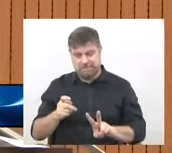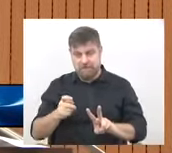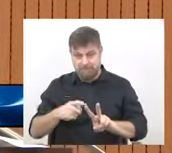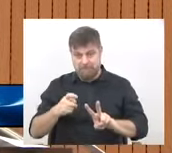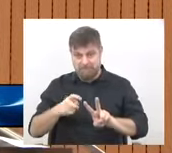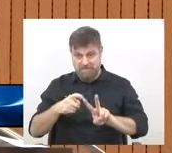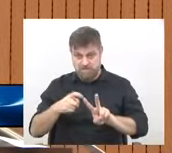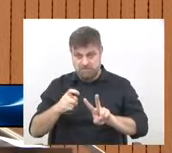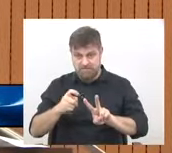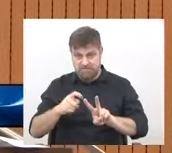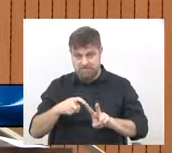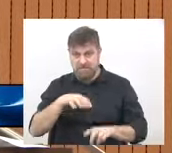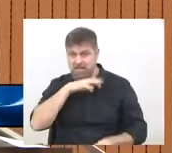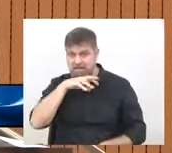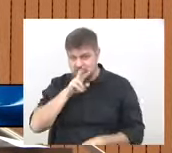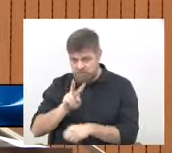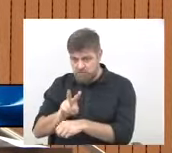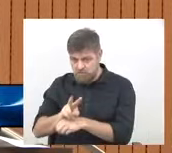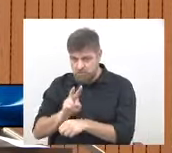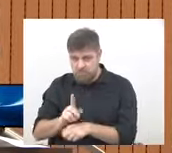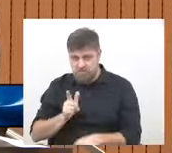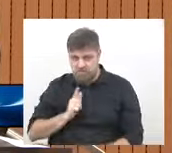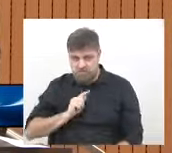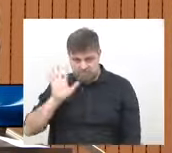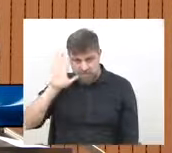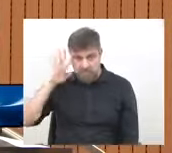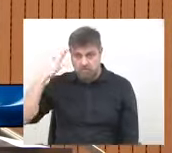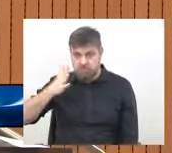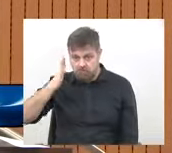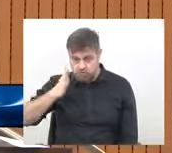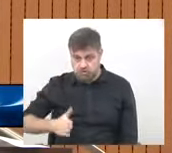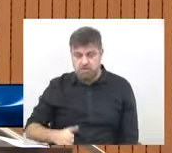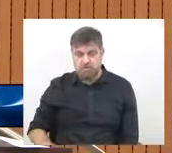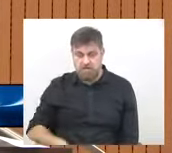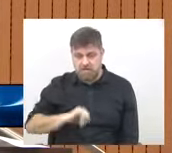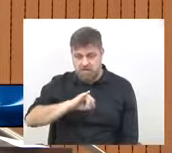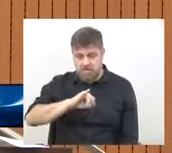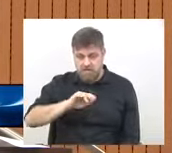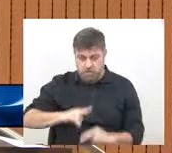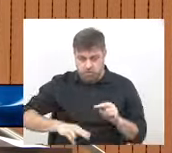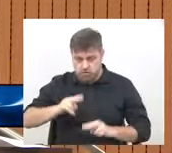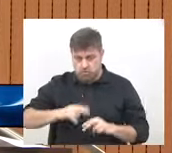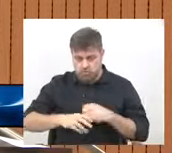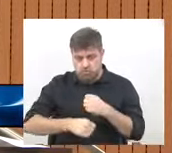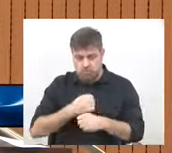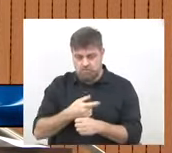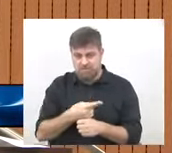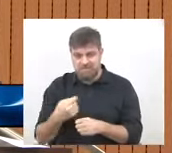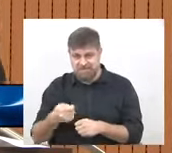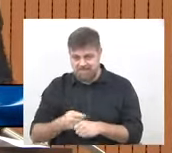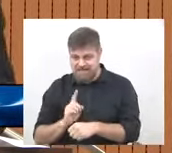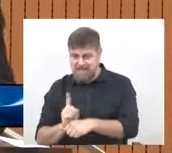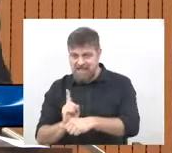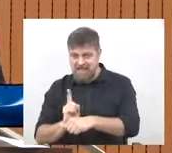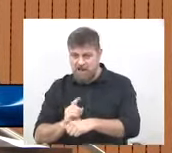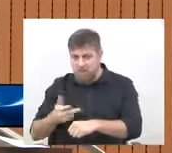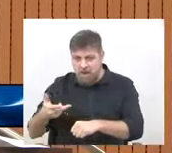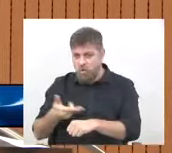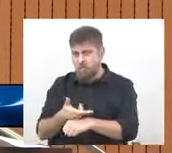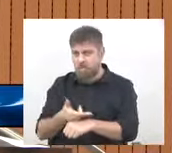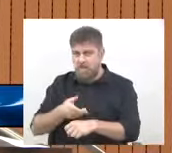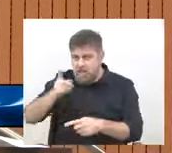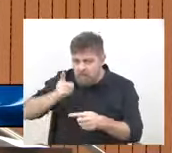resolução 10.027, de junho de 2013, a proibição da prática da caudectomia. E